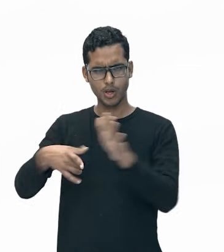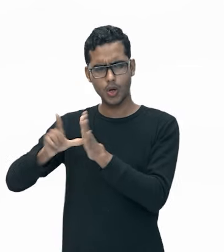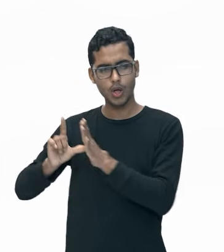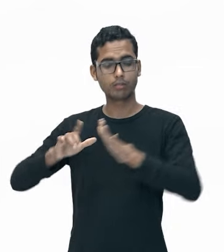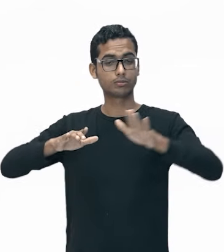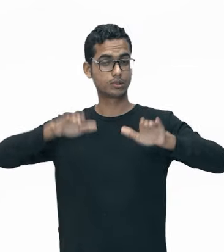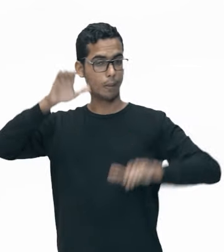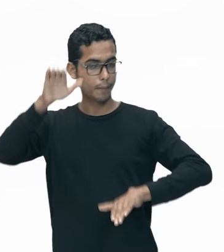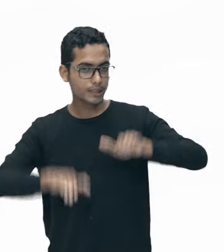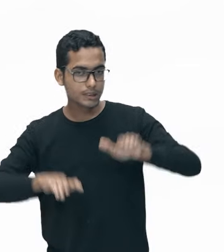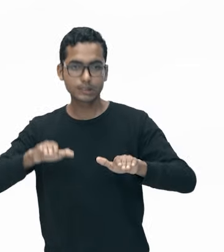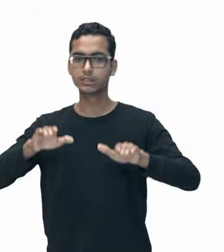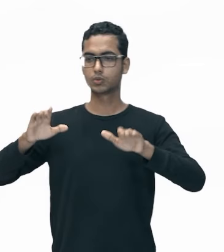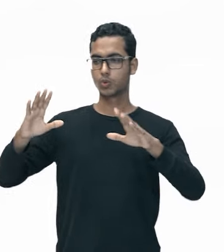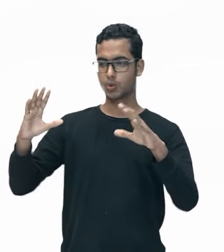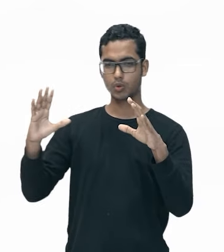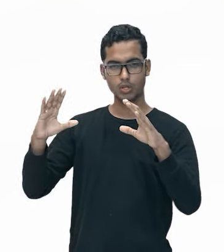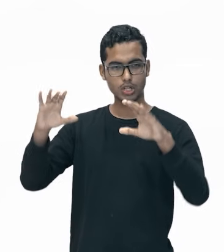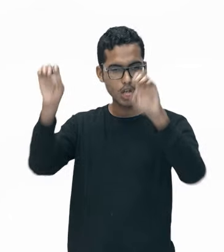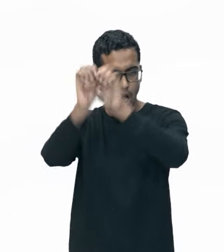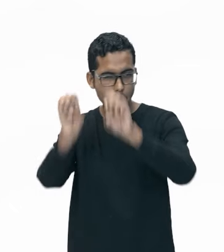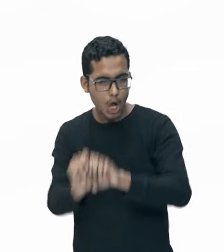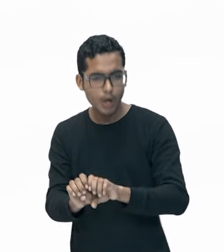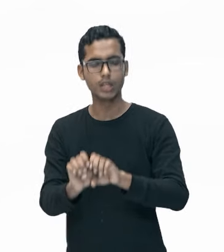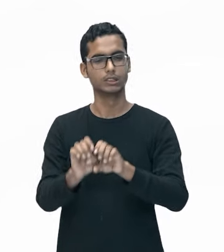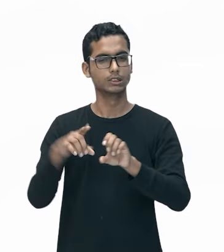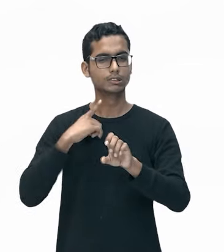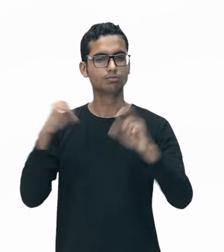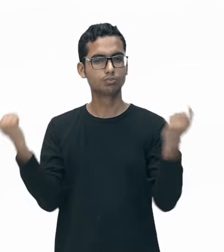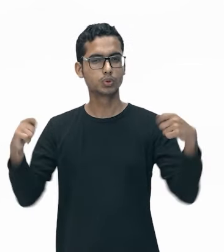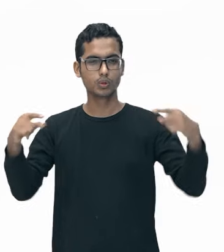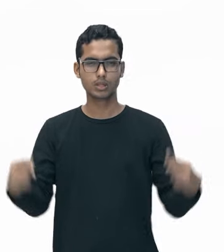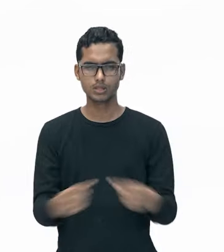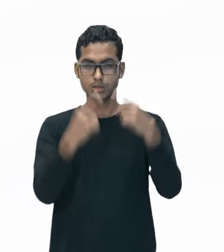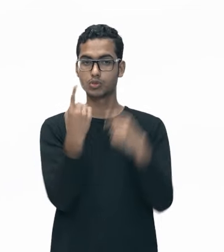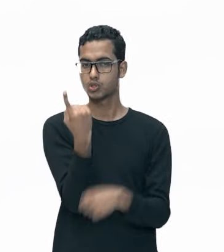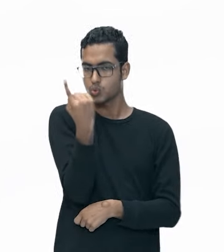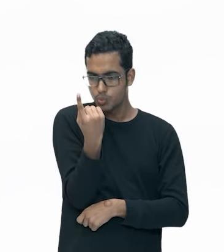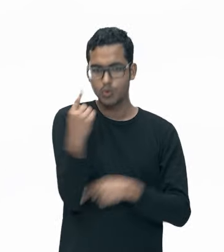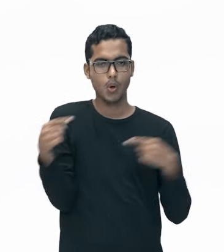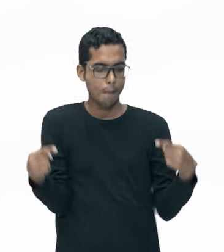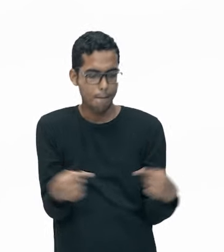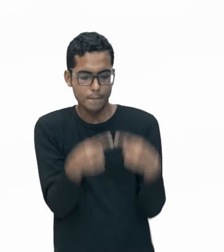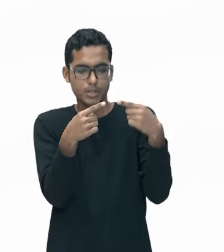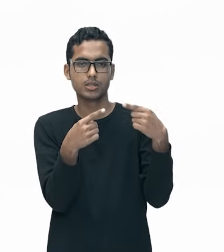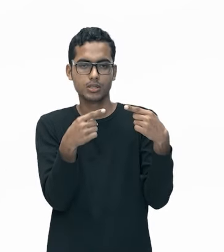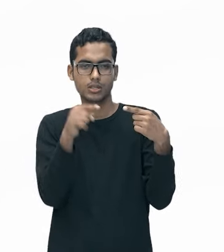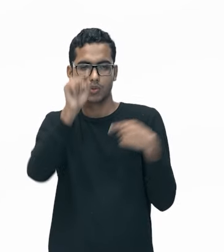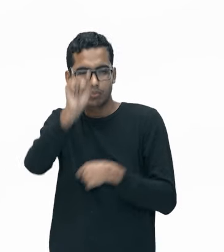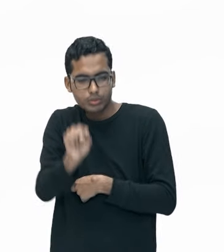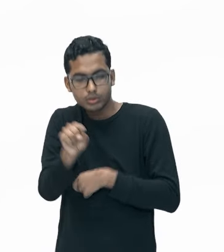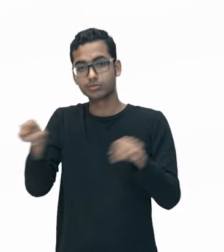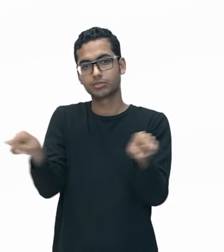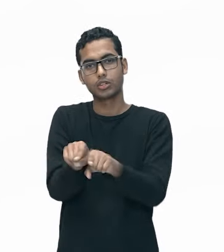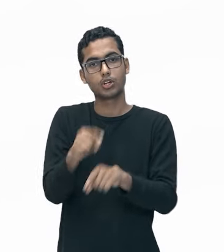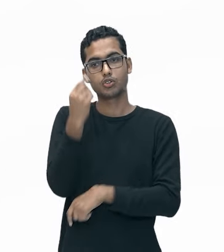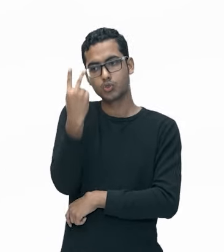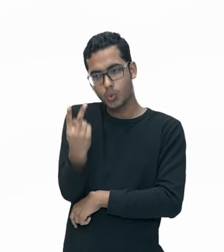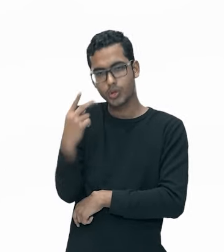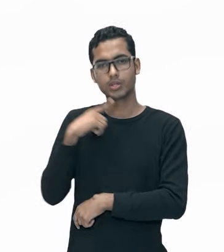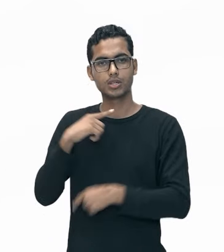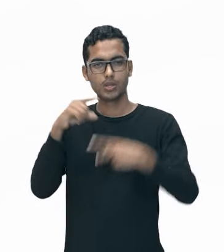aí do da cadeia a gente pode ter ligação simples que é essa aqui com um tracinho apenas a gente pode ter ligação